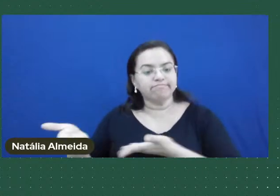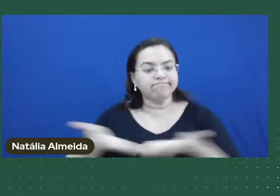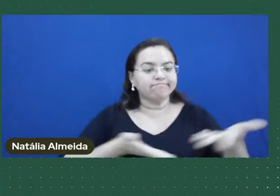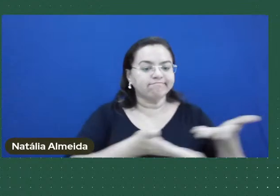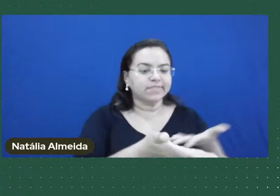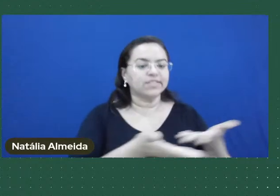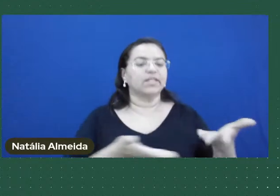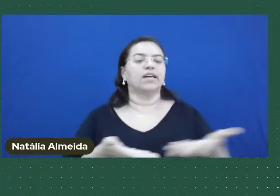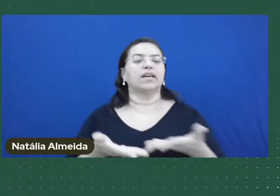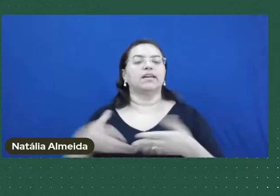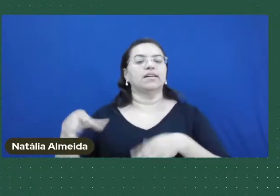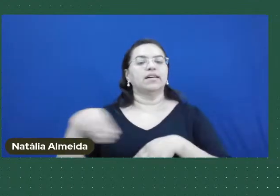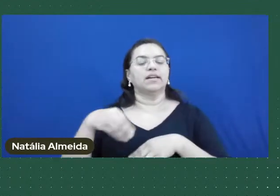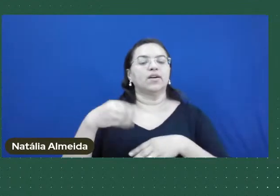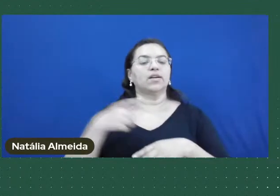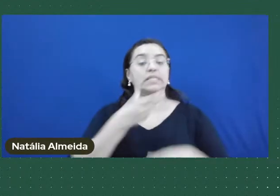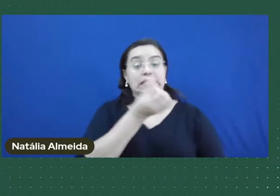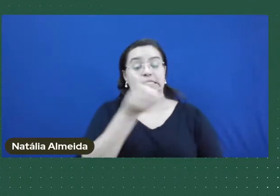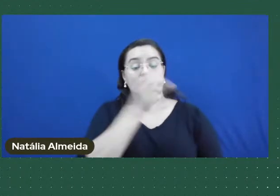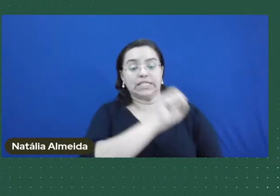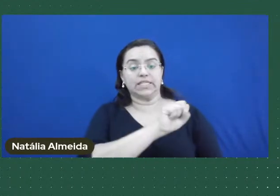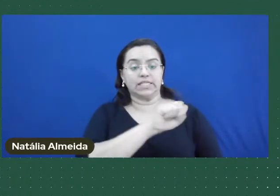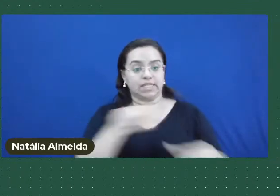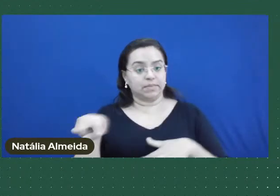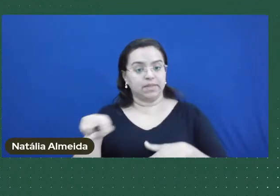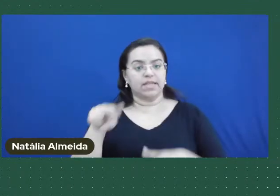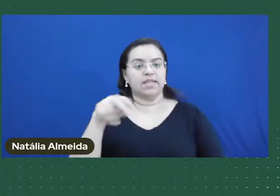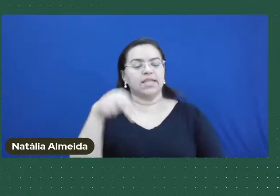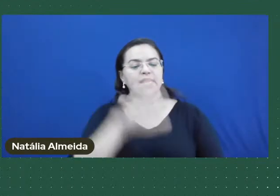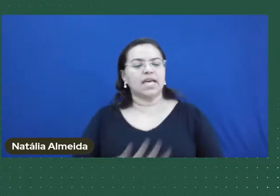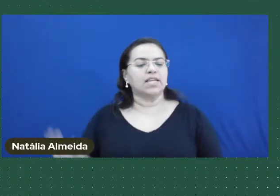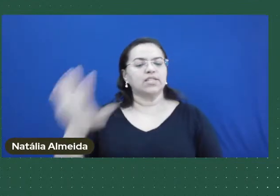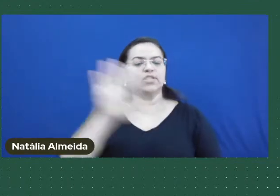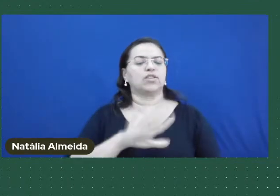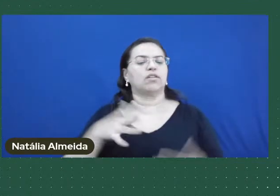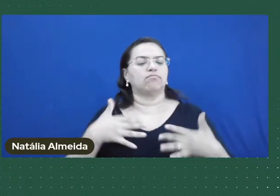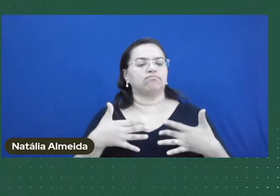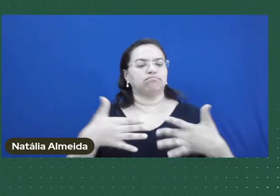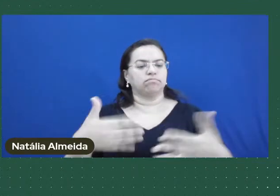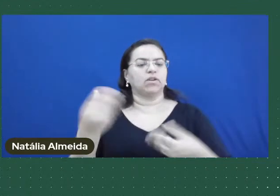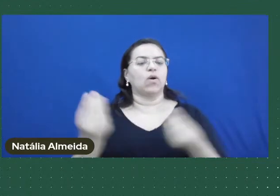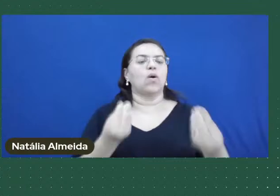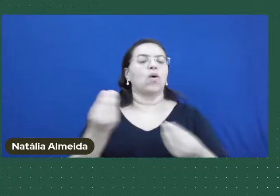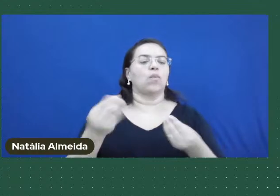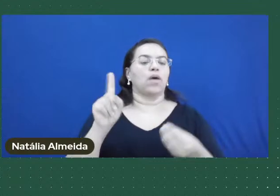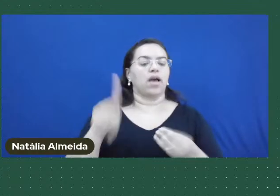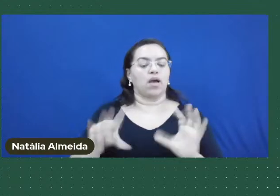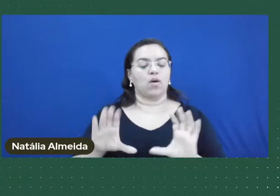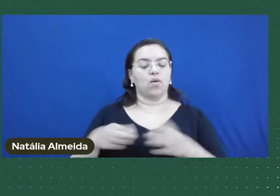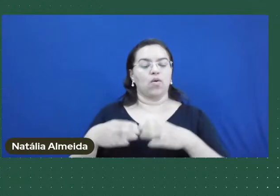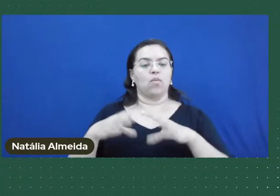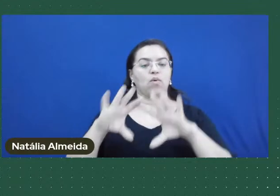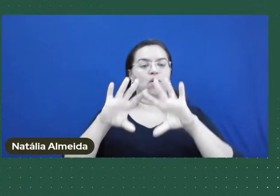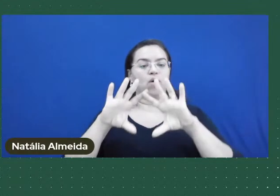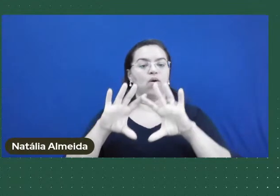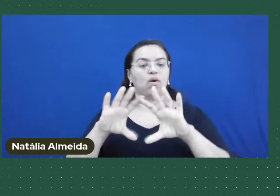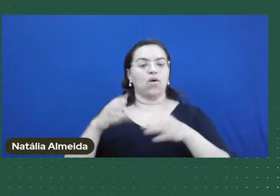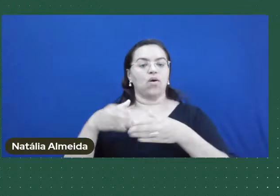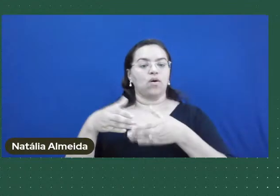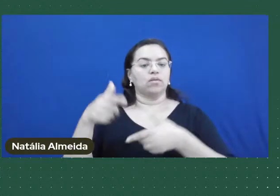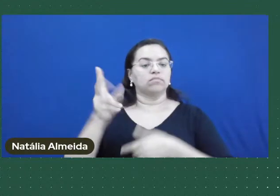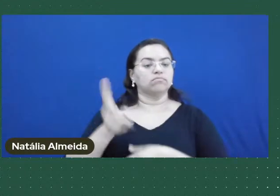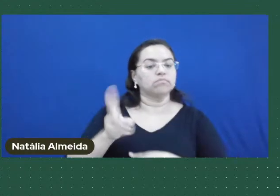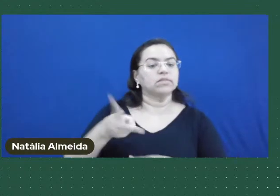manhã, na sexta Semana Nacional de Arquivos. É um evento promovido pela Comissão Permanente de Avaliação de Documentos